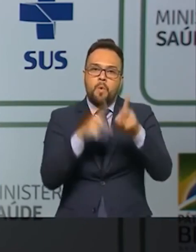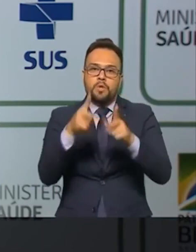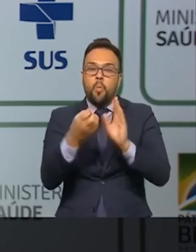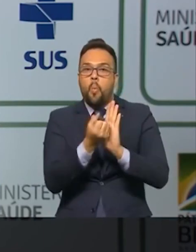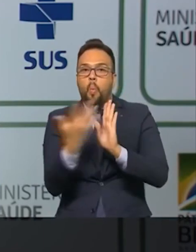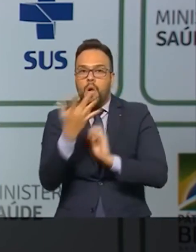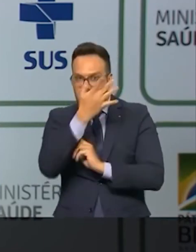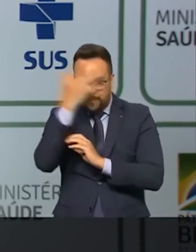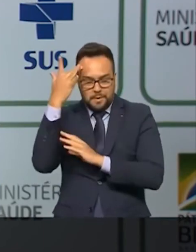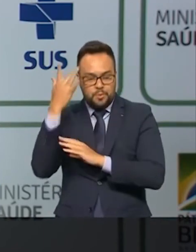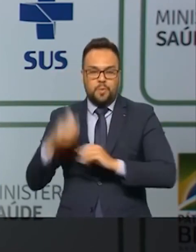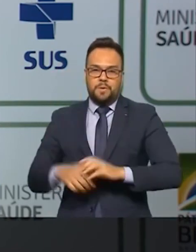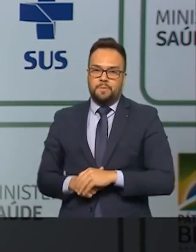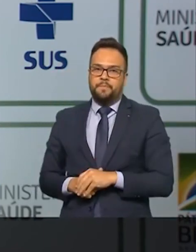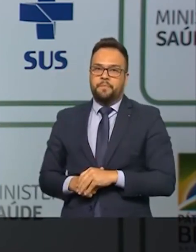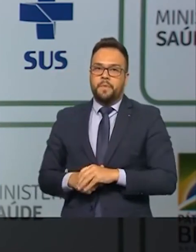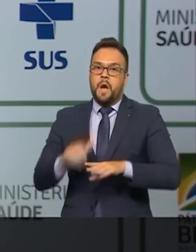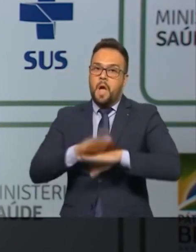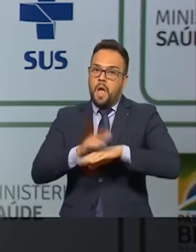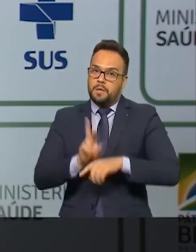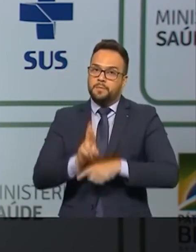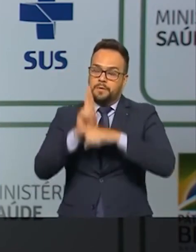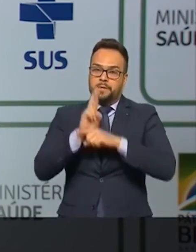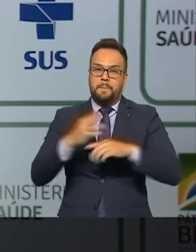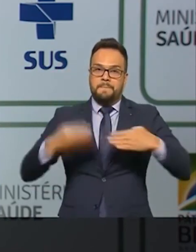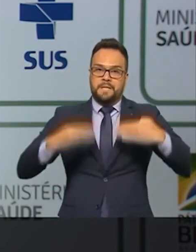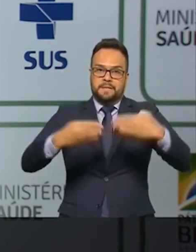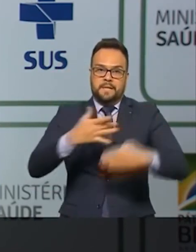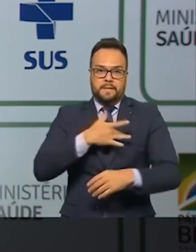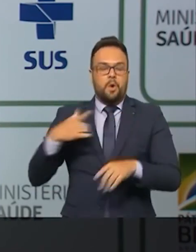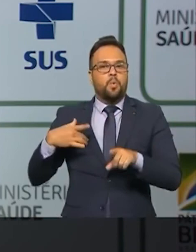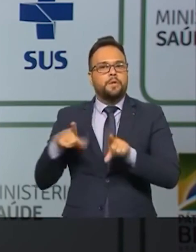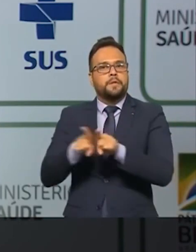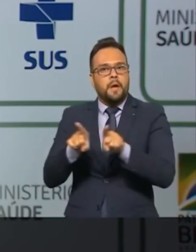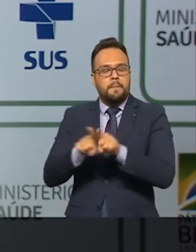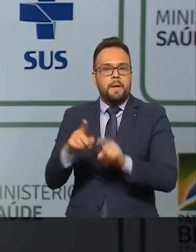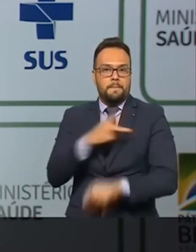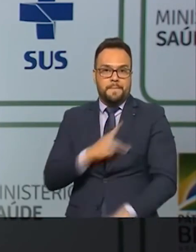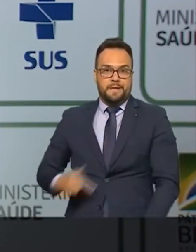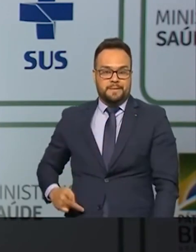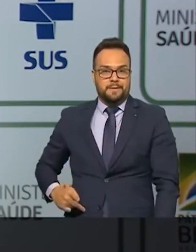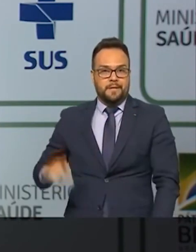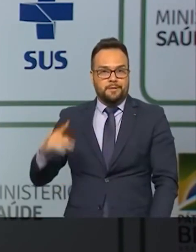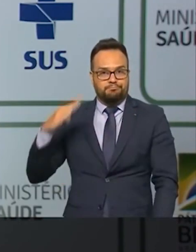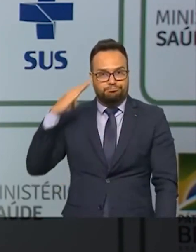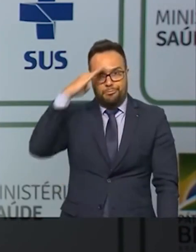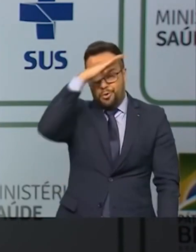que depender do Ministério da Saúde e do Presidente da República, a vacina será gratuita e não obrigatória.